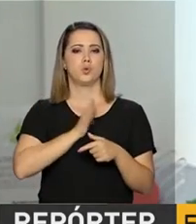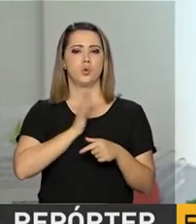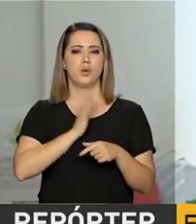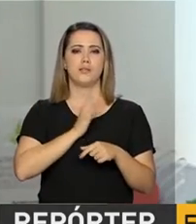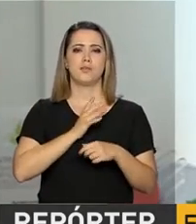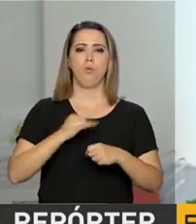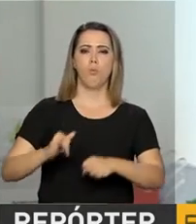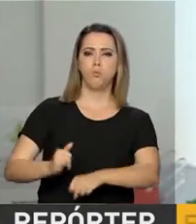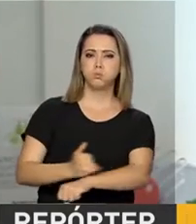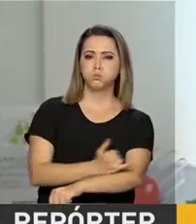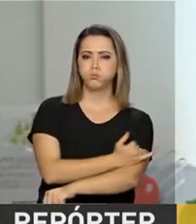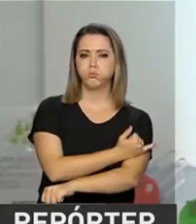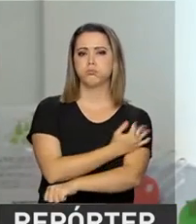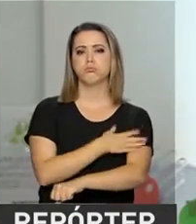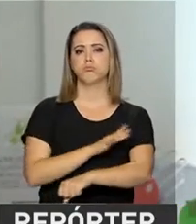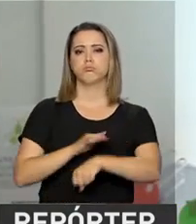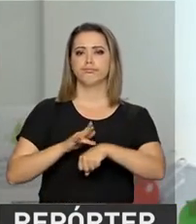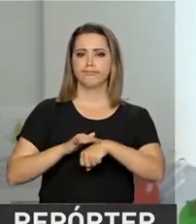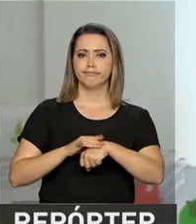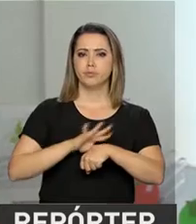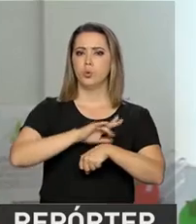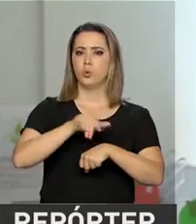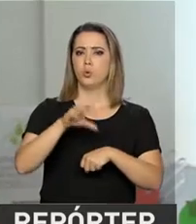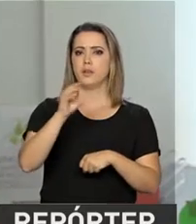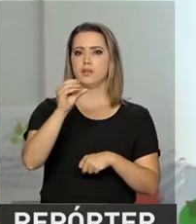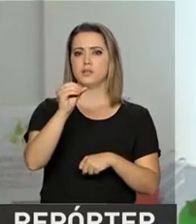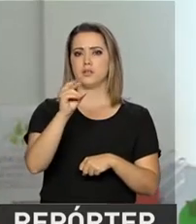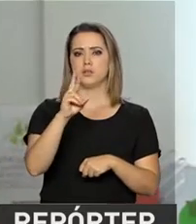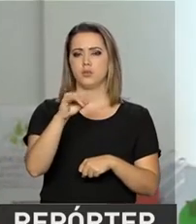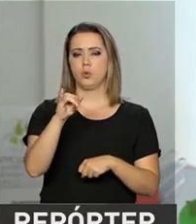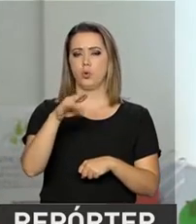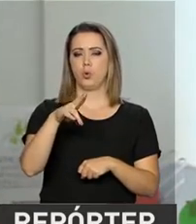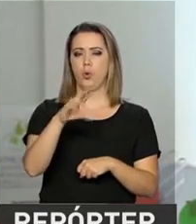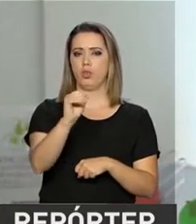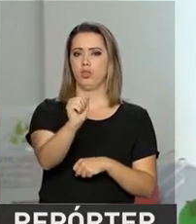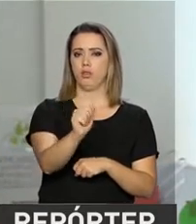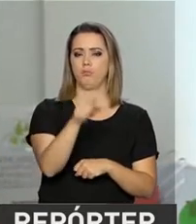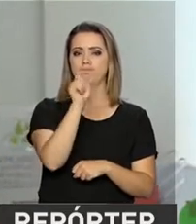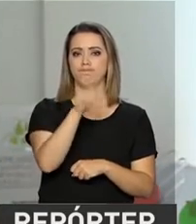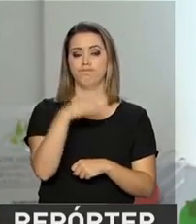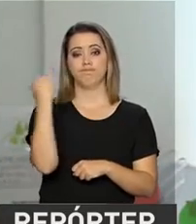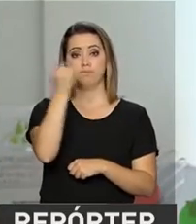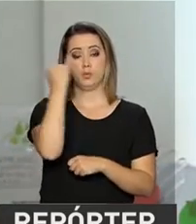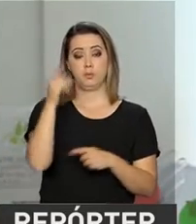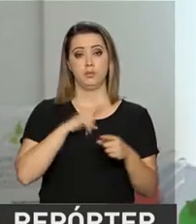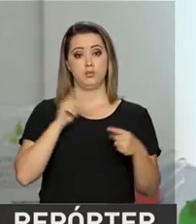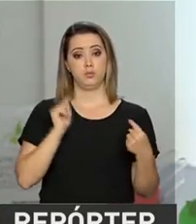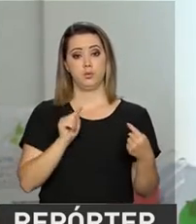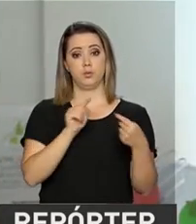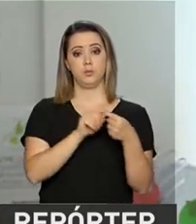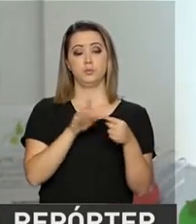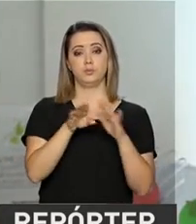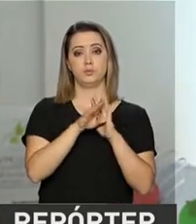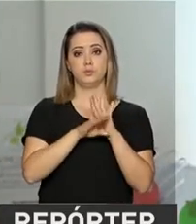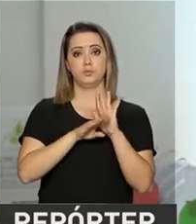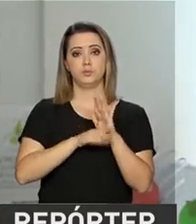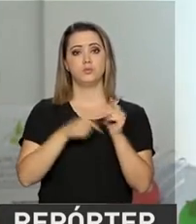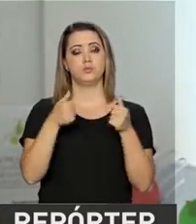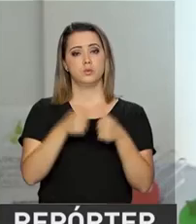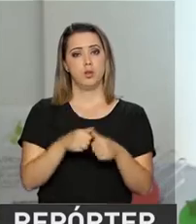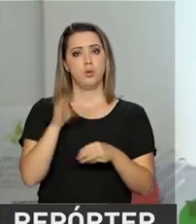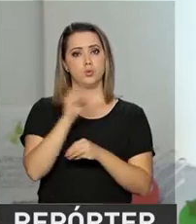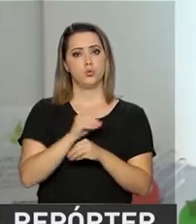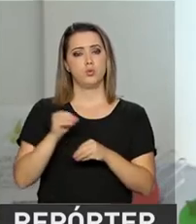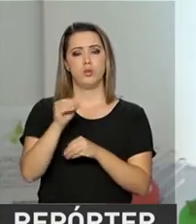e por aí vai das doenças crônicas então é muito importante também é que tenham isso que existe no próprio plano de tratamento que é o este